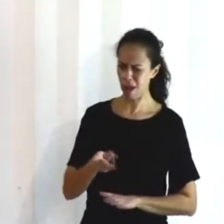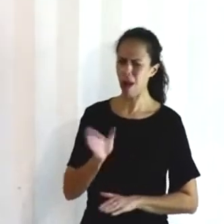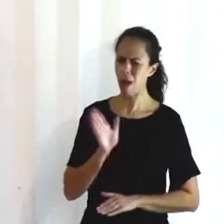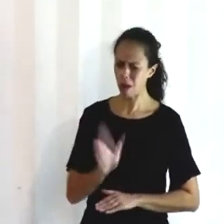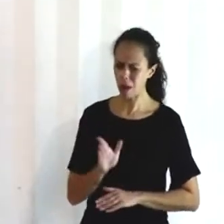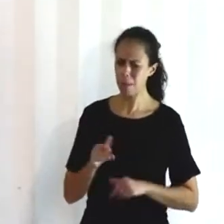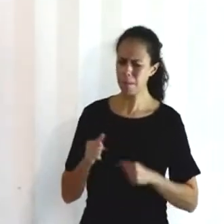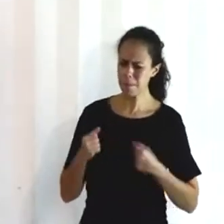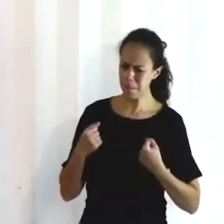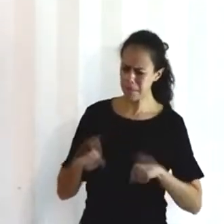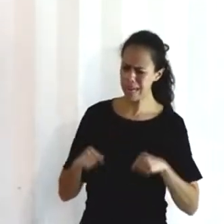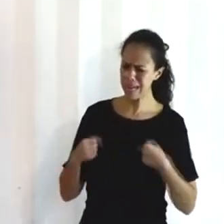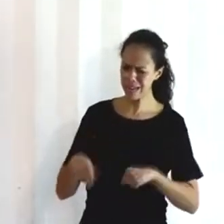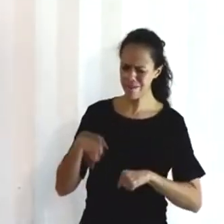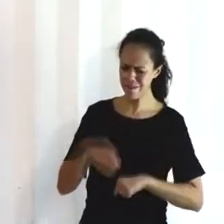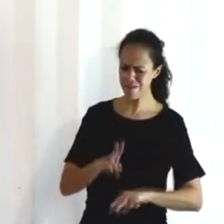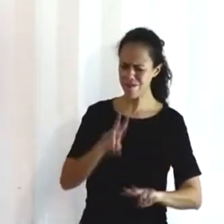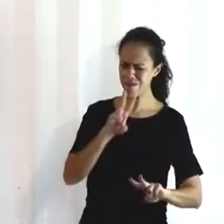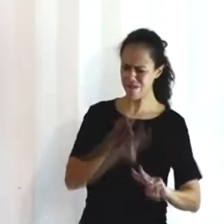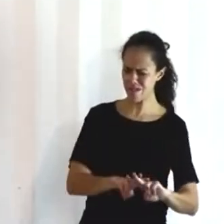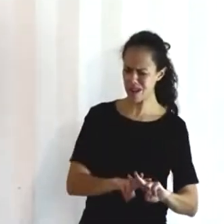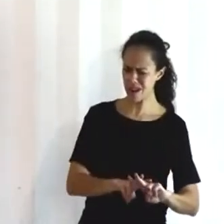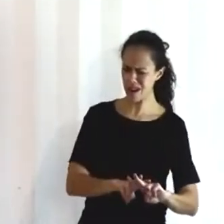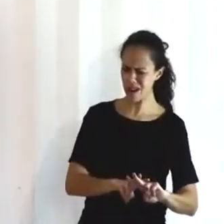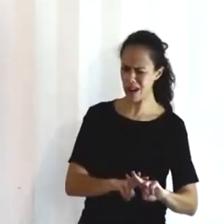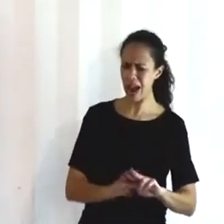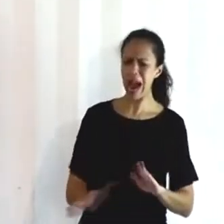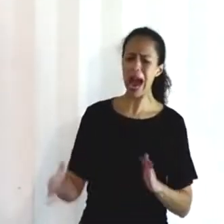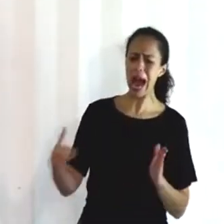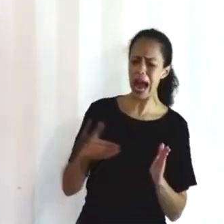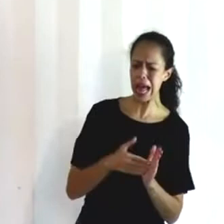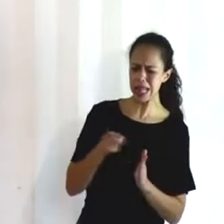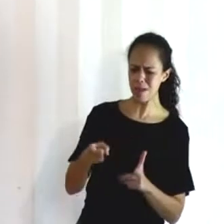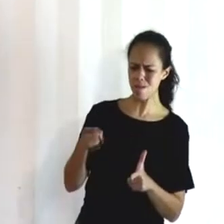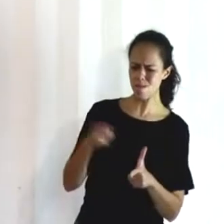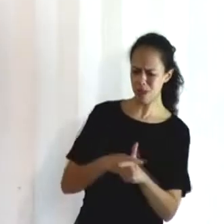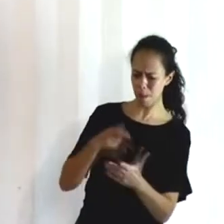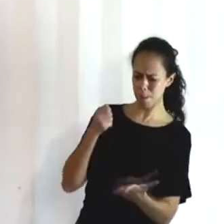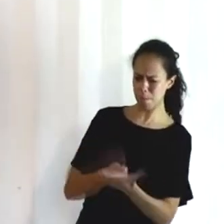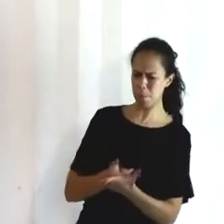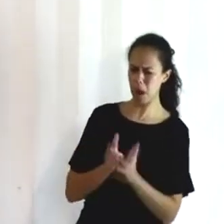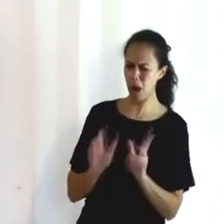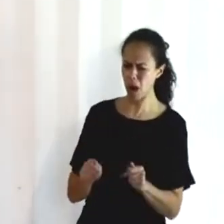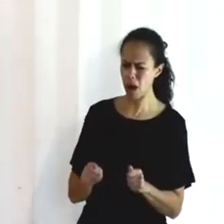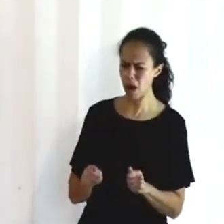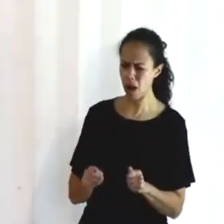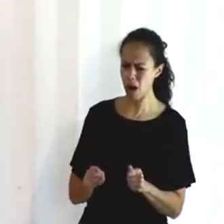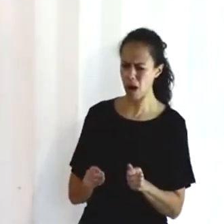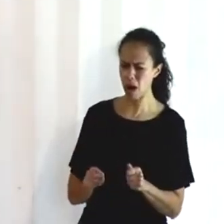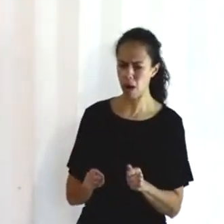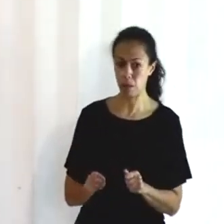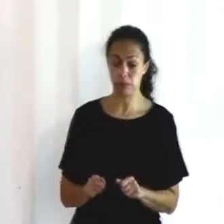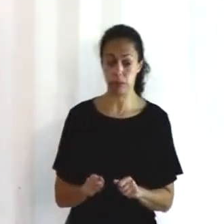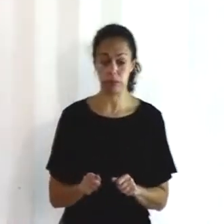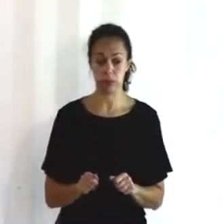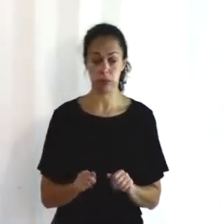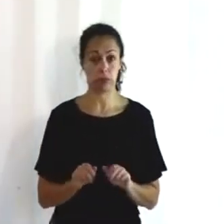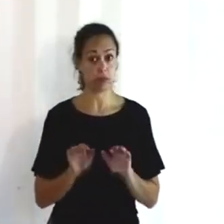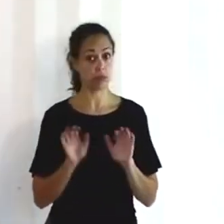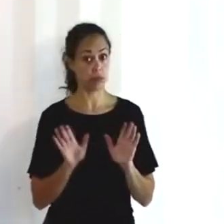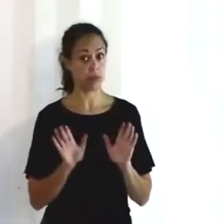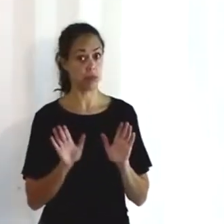o lançou na prisão, até que saudasse a dívida. Vendo os seus companheiros o que se havia